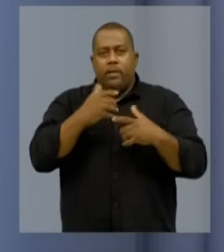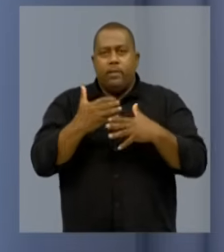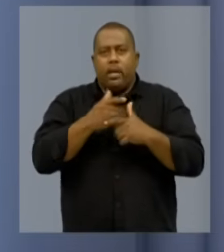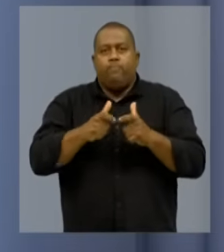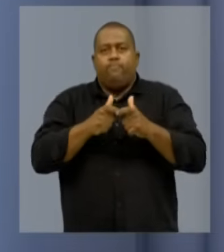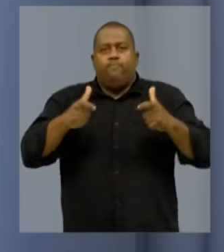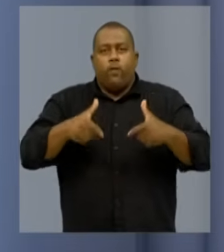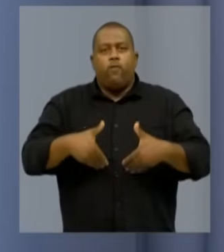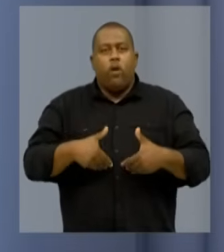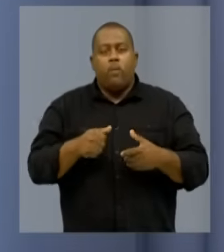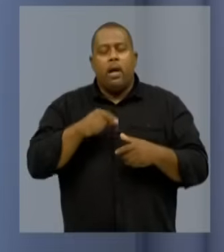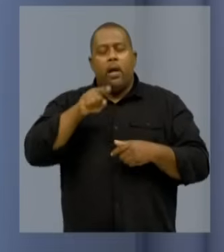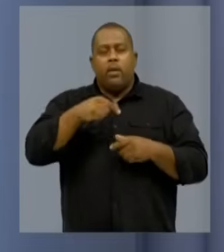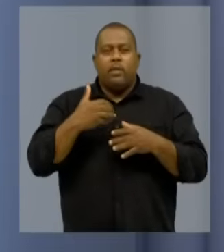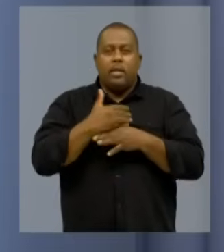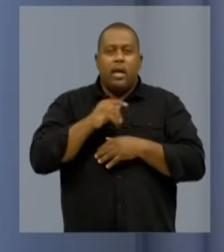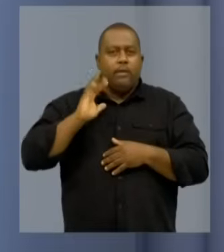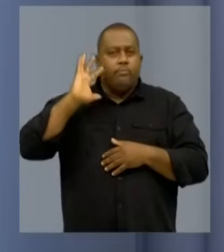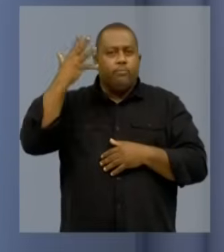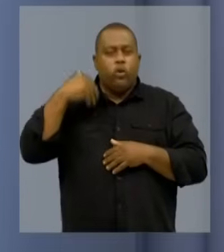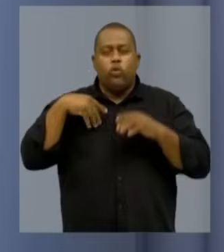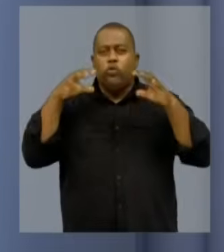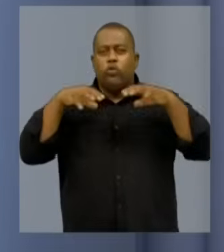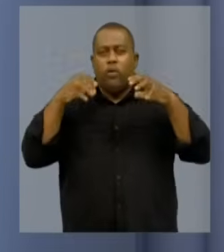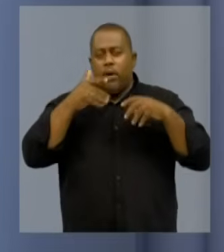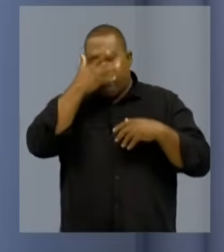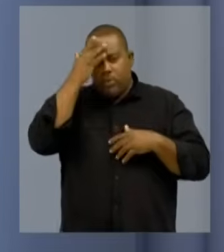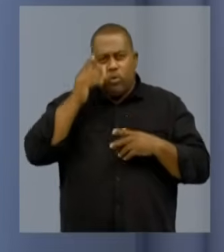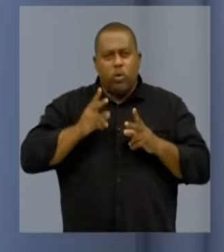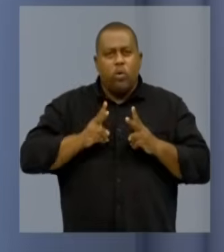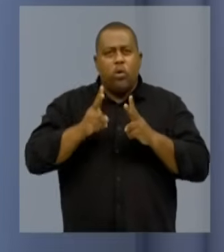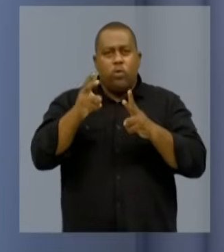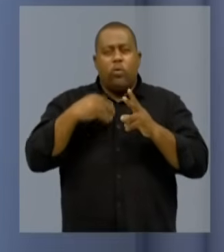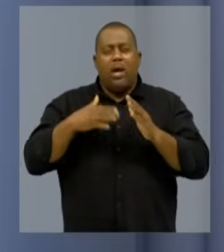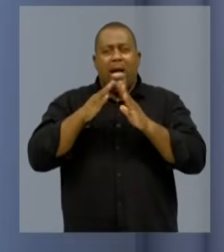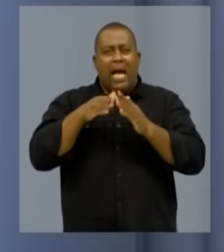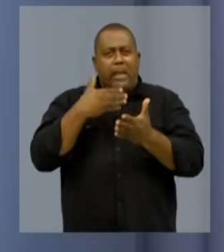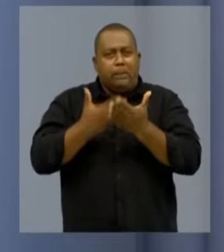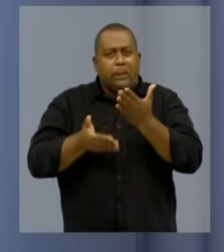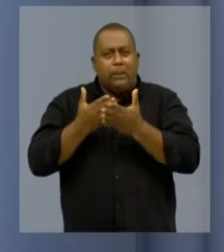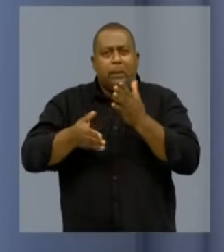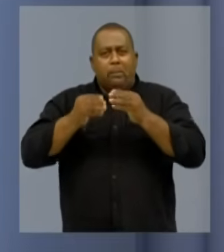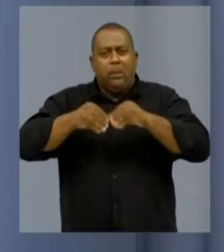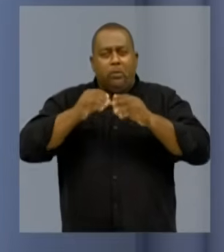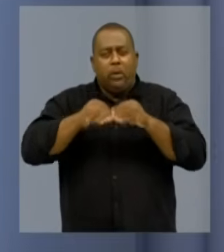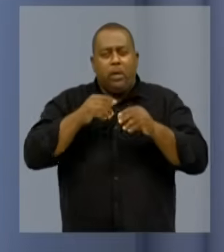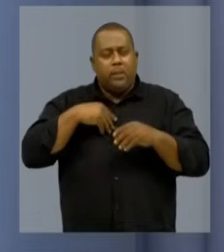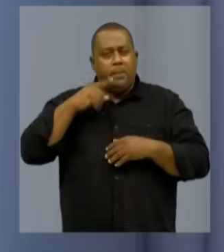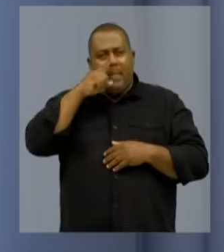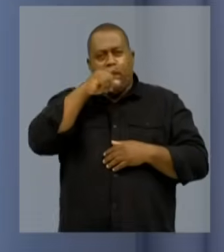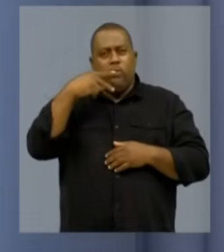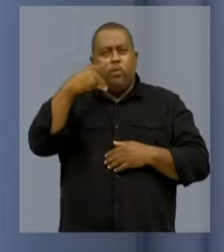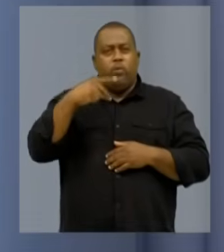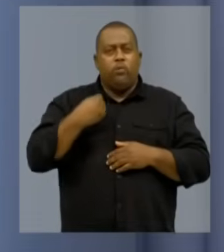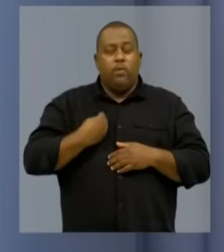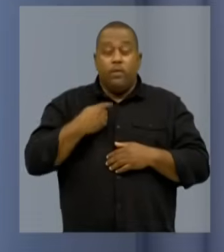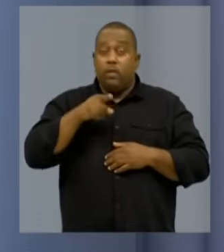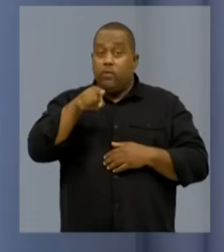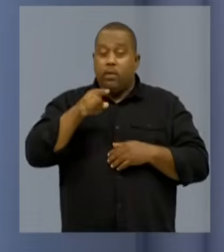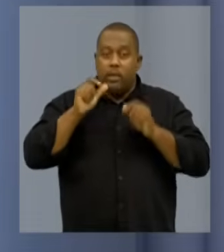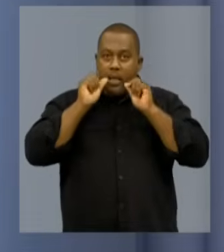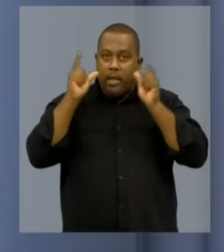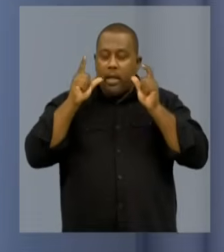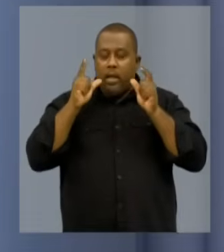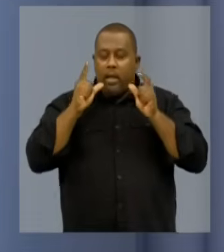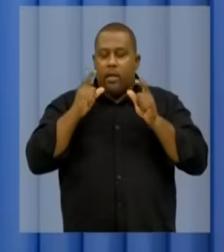uma cidade que quando chove as pessoas continuam perdendo suas casas e arriscando suas vidas. Portanto, fiquem alerta, não se